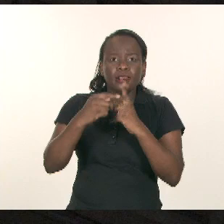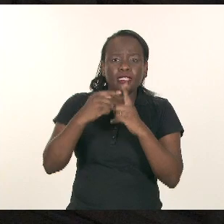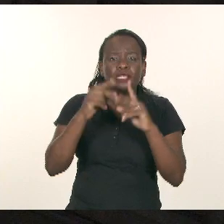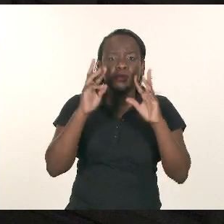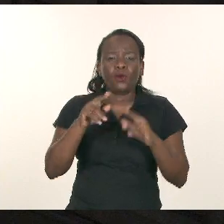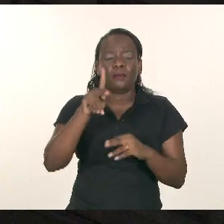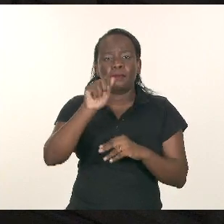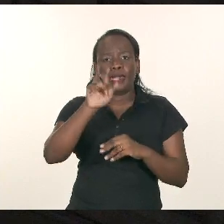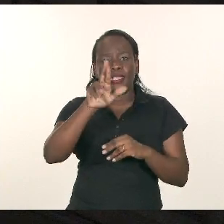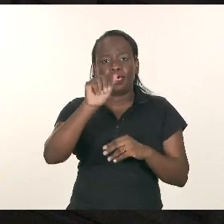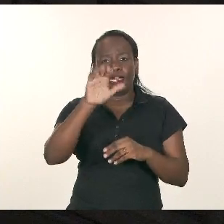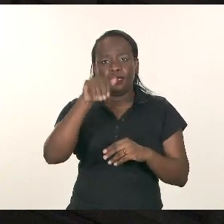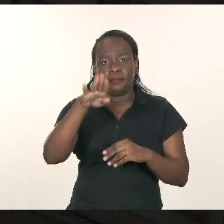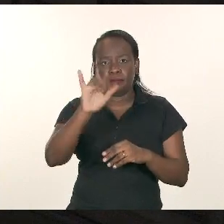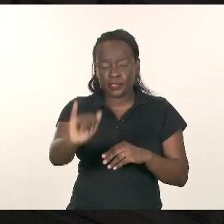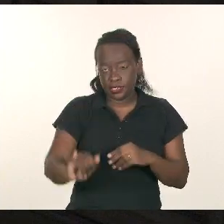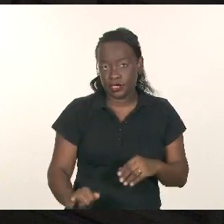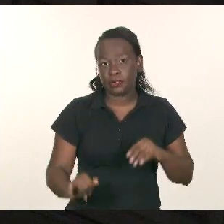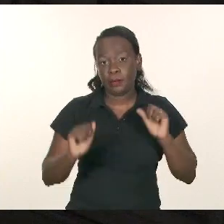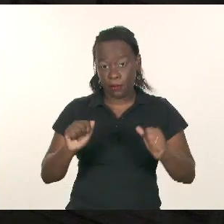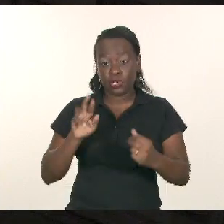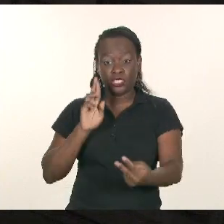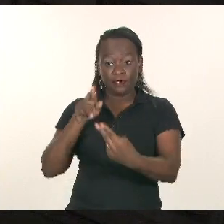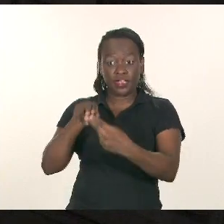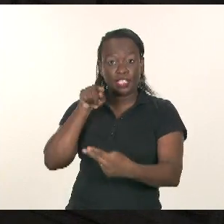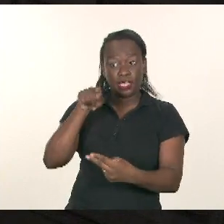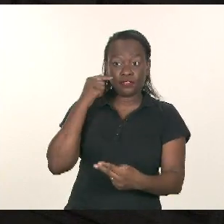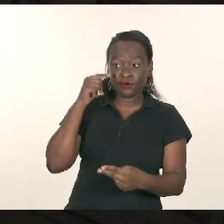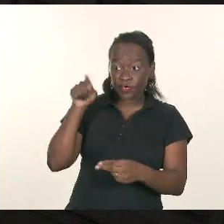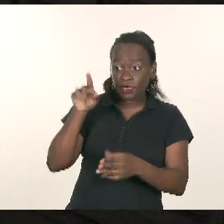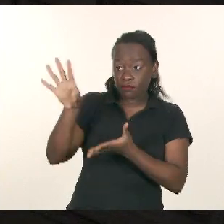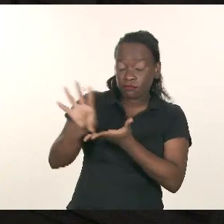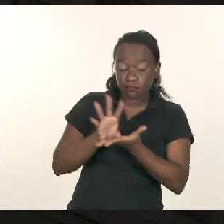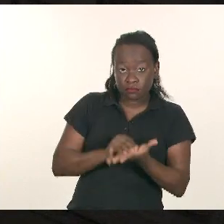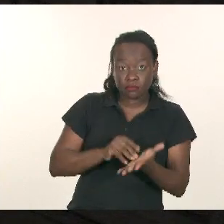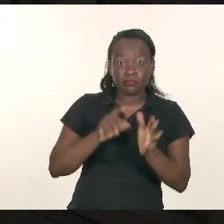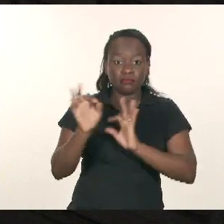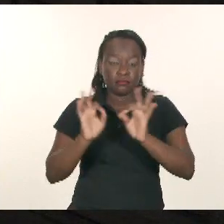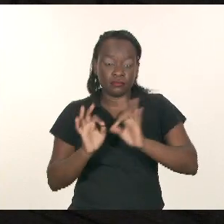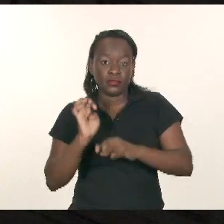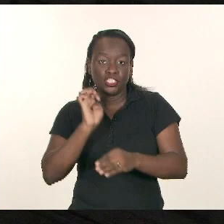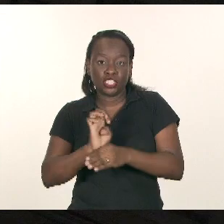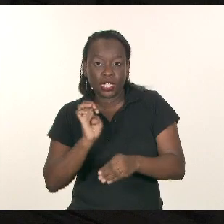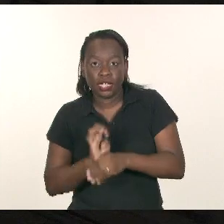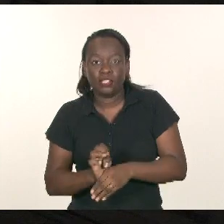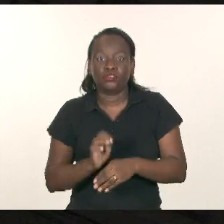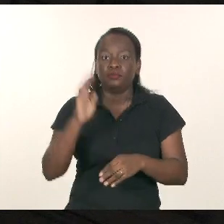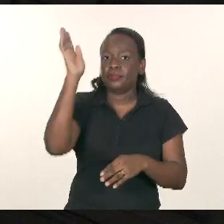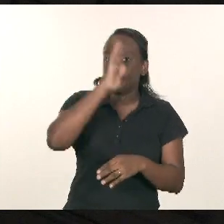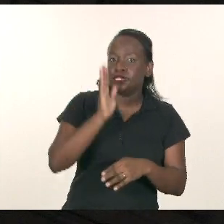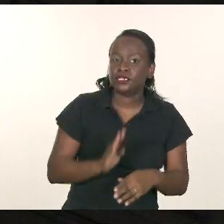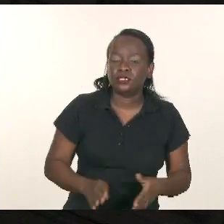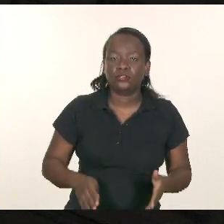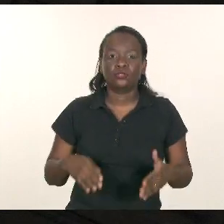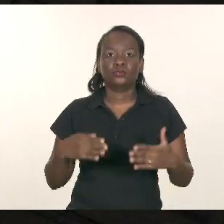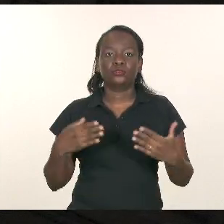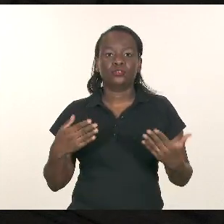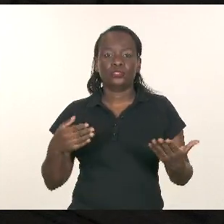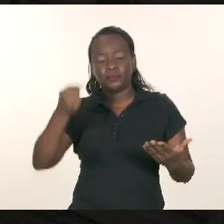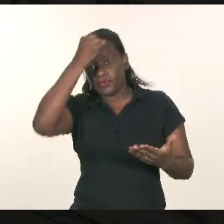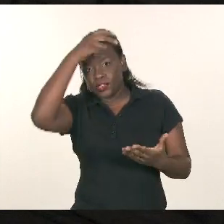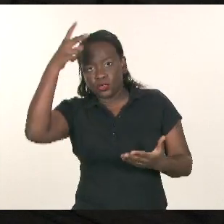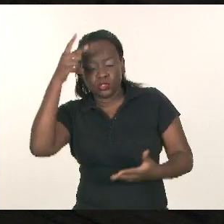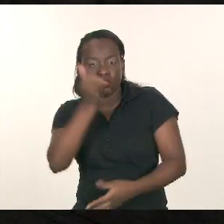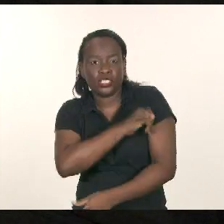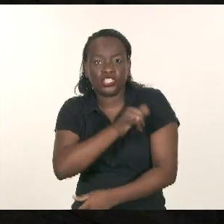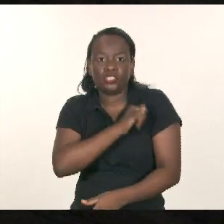de Paracambi. Acho que Paracambi poderia ser a referência para a gente ter um projeto articulando Estado, Brasil, município